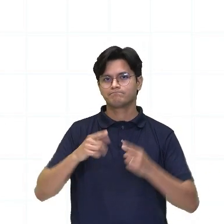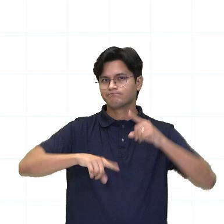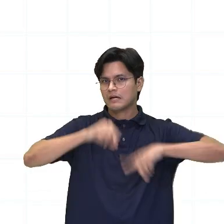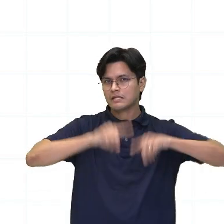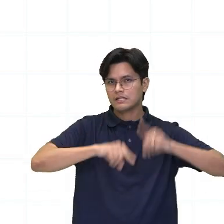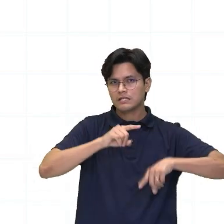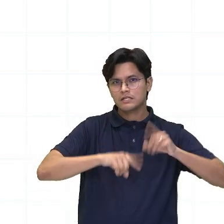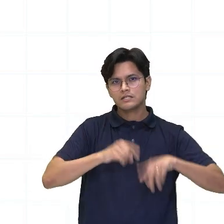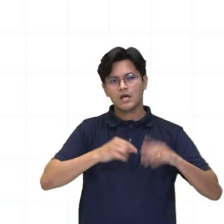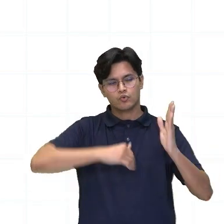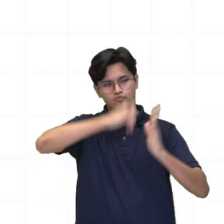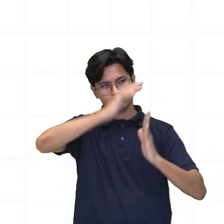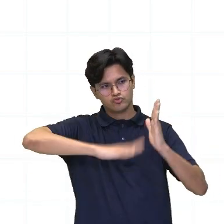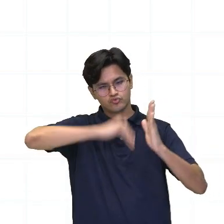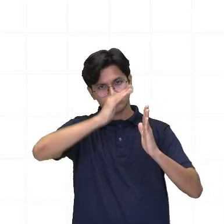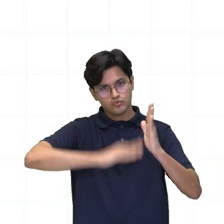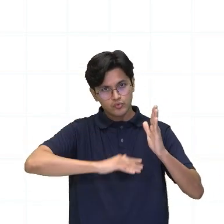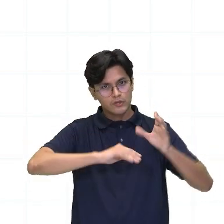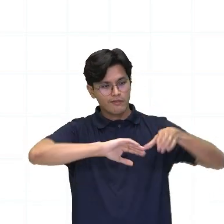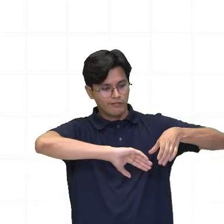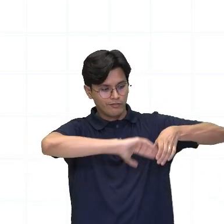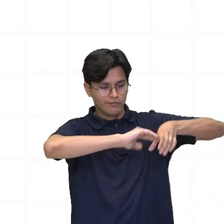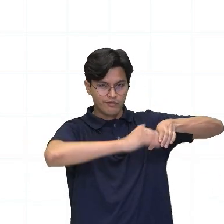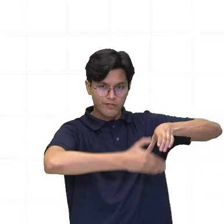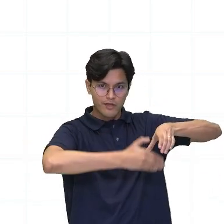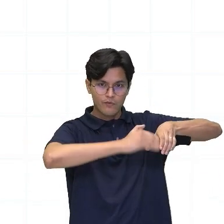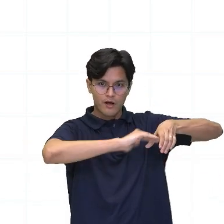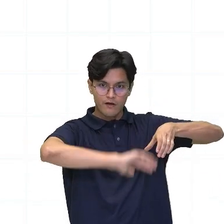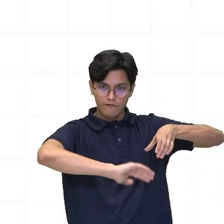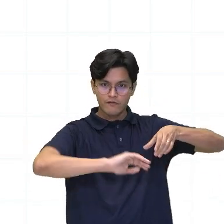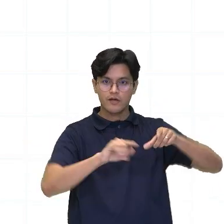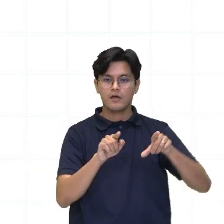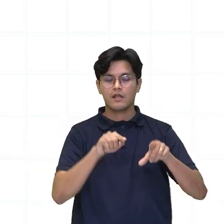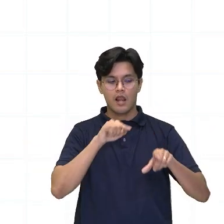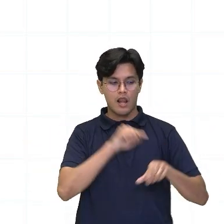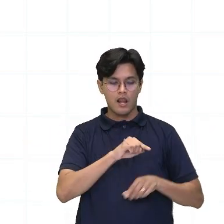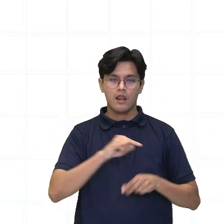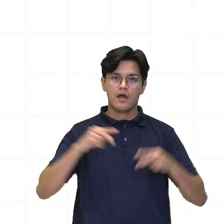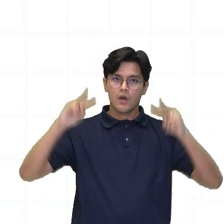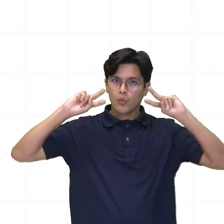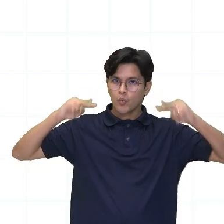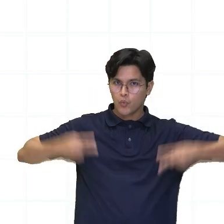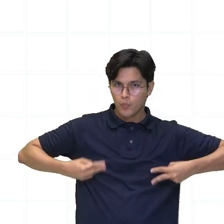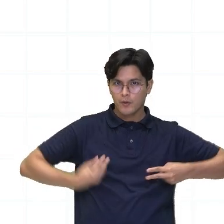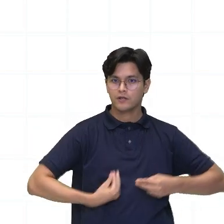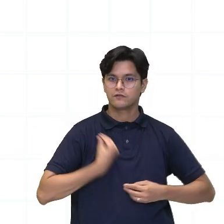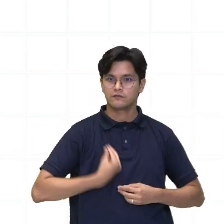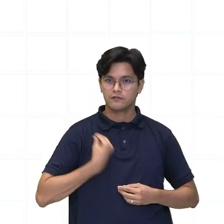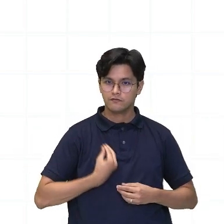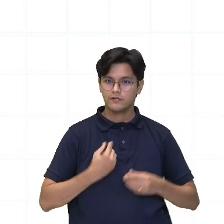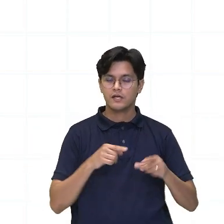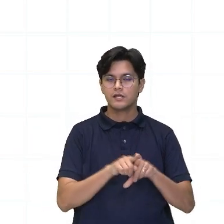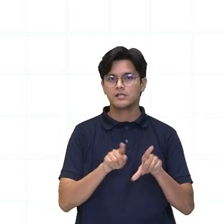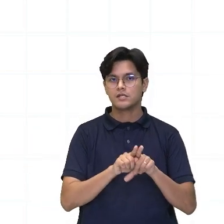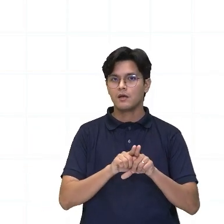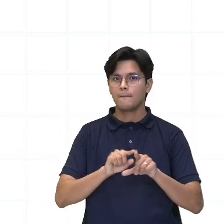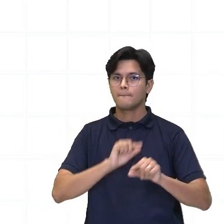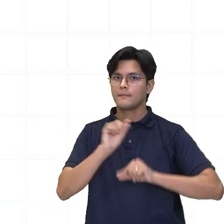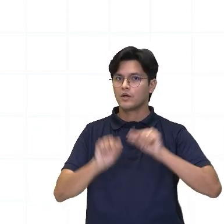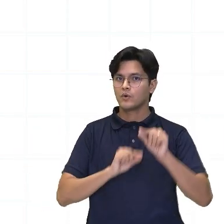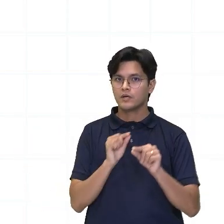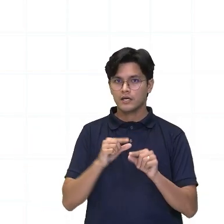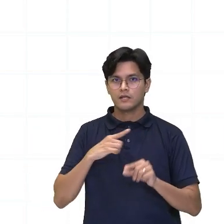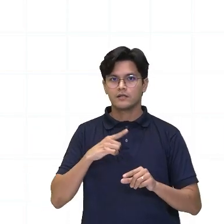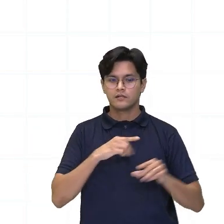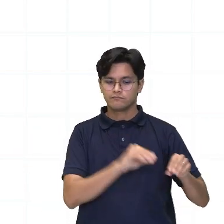comumente encontrada nas paredes das cavernas, onde os hominídeos se abrigavam em outros lugares por onde